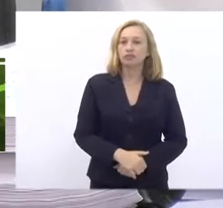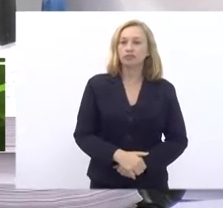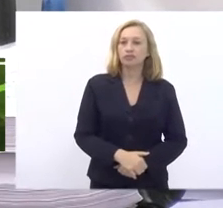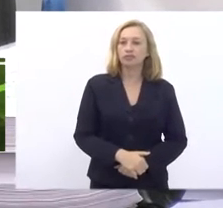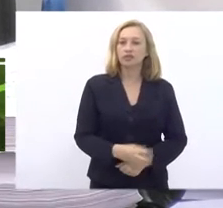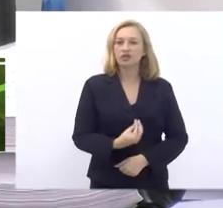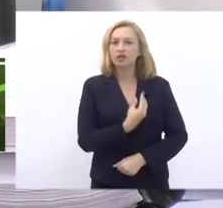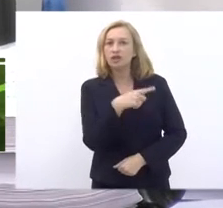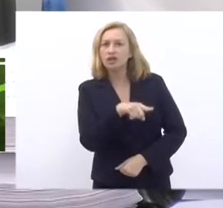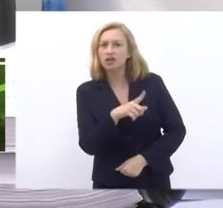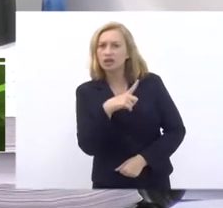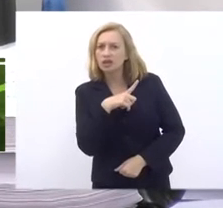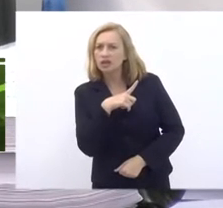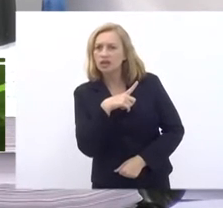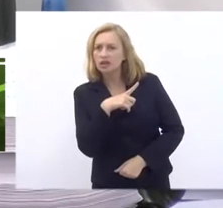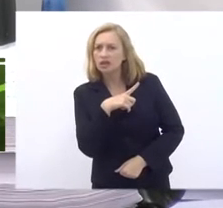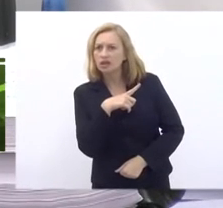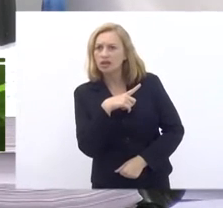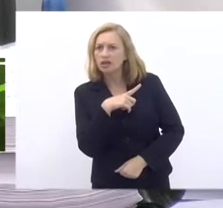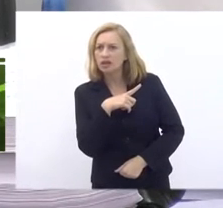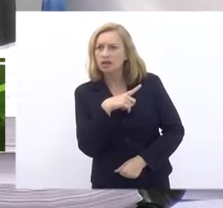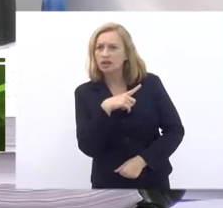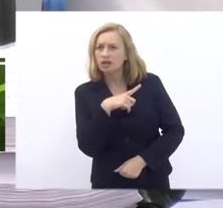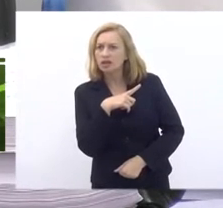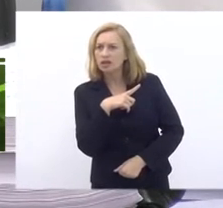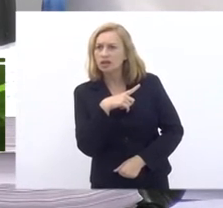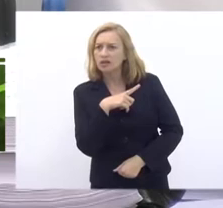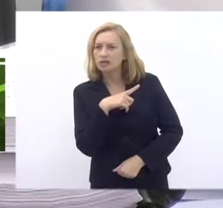Está presente, secretário de Fazenda?